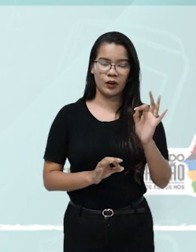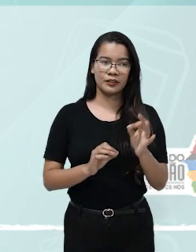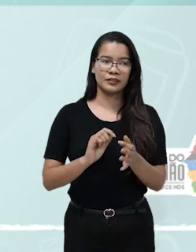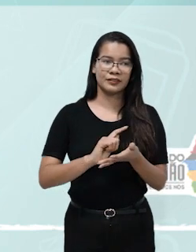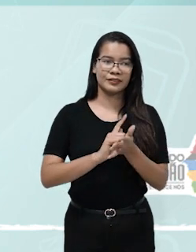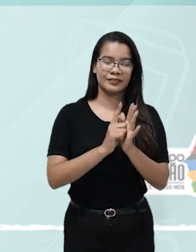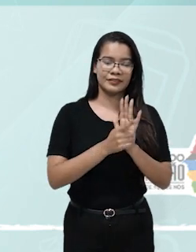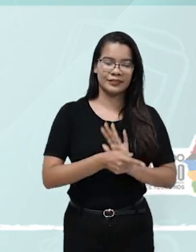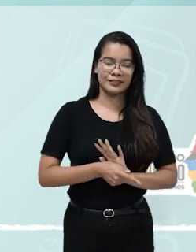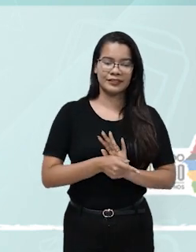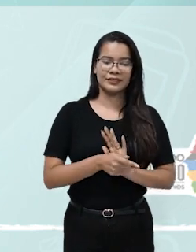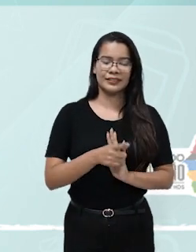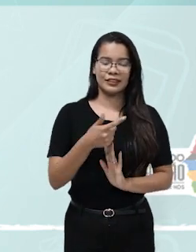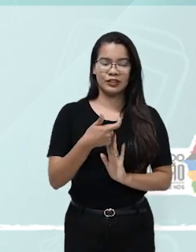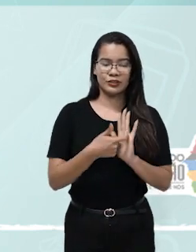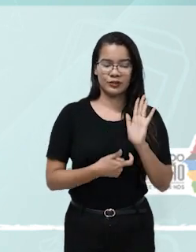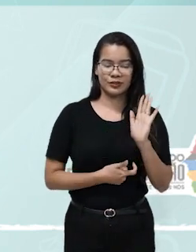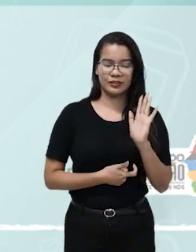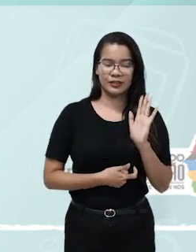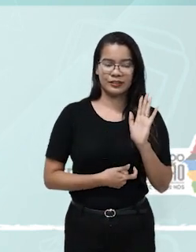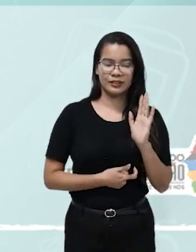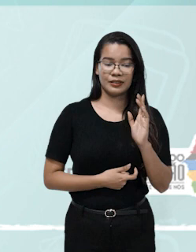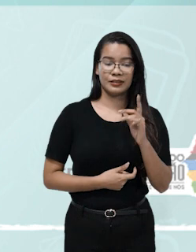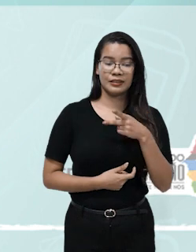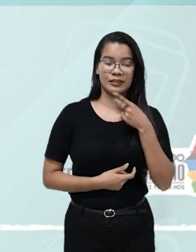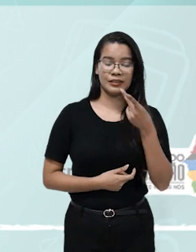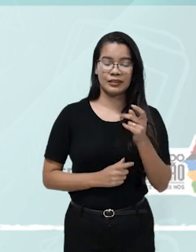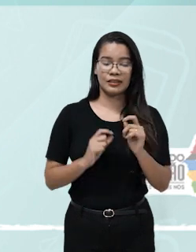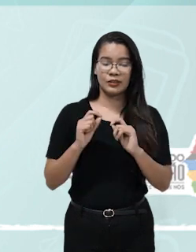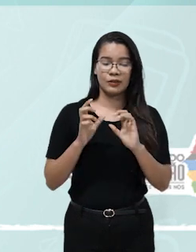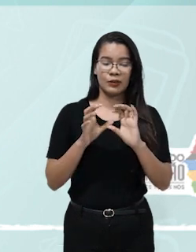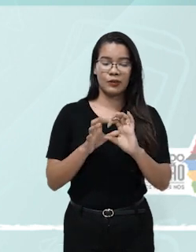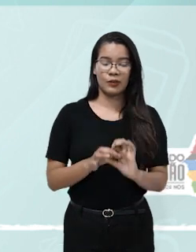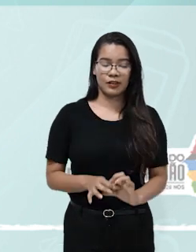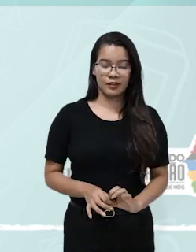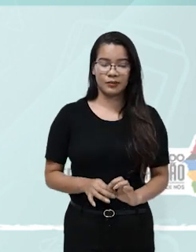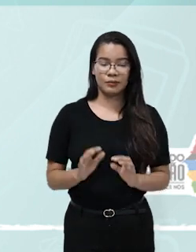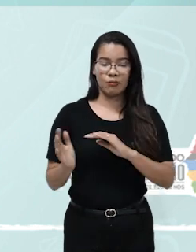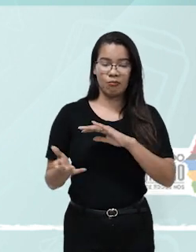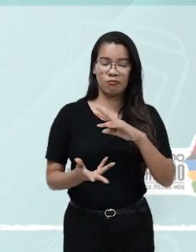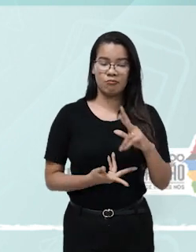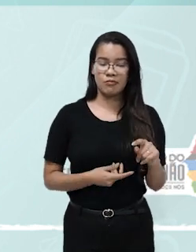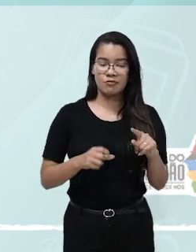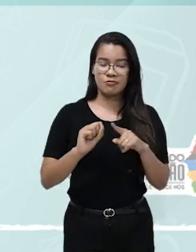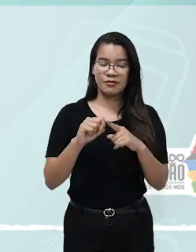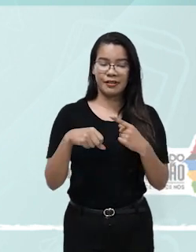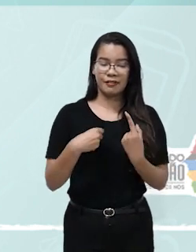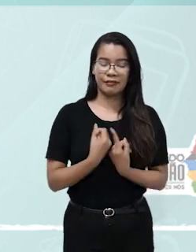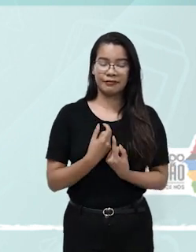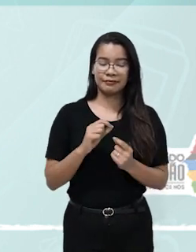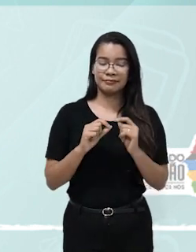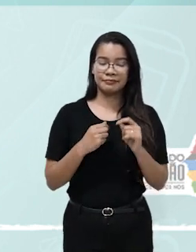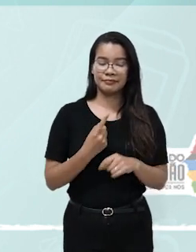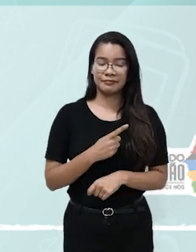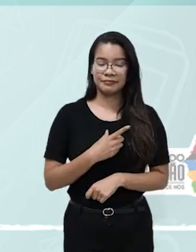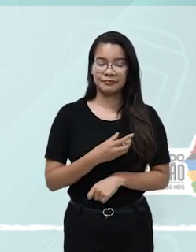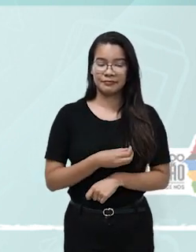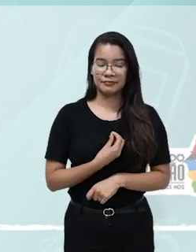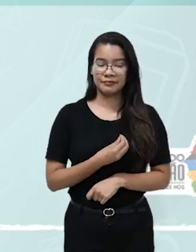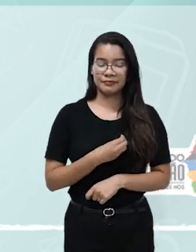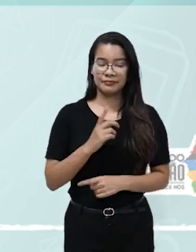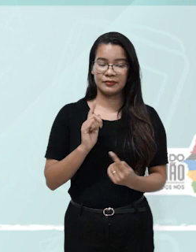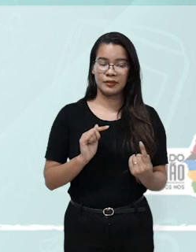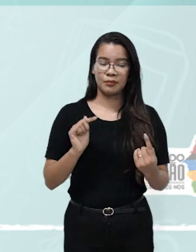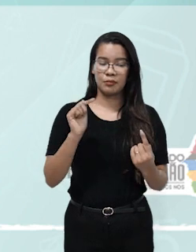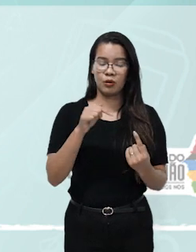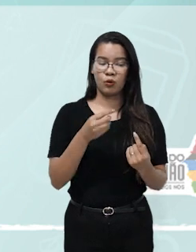Organização dos gêneros do texto. Dizemos que o contexto, que é o mundo social em que vivemos, determina os nossos